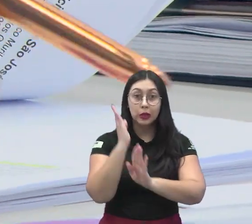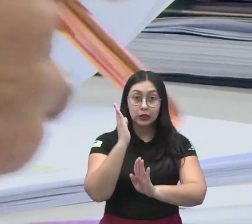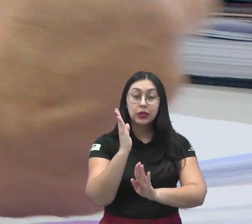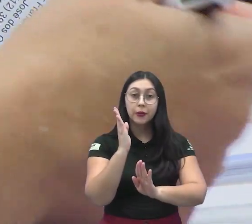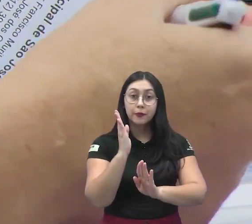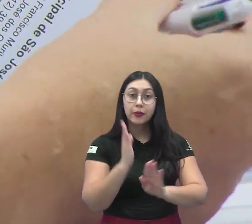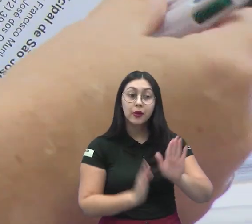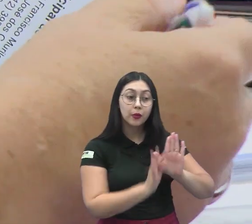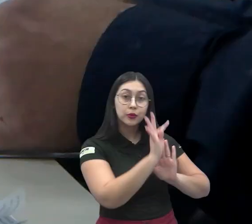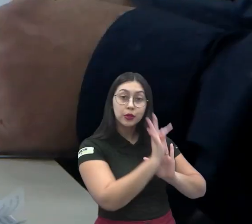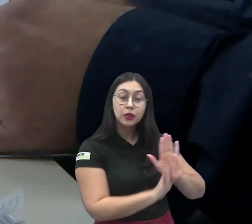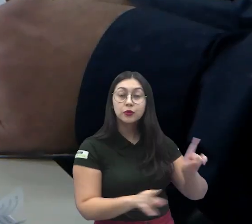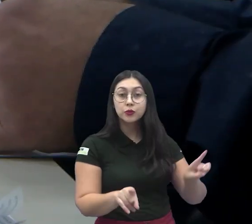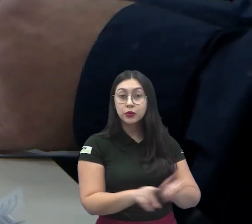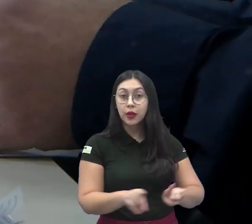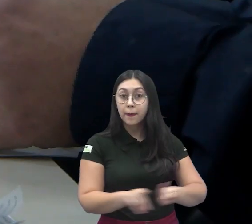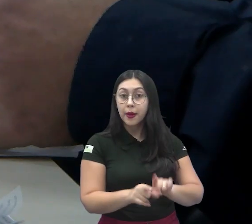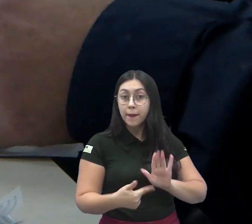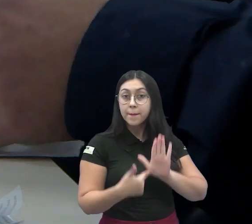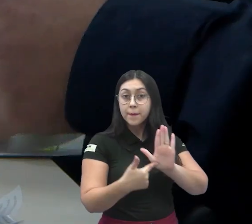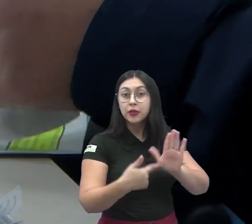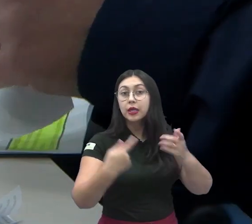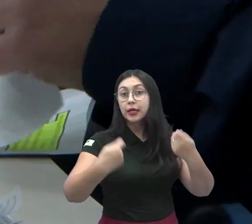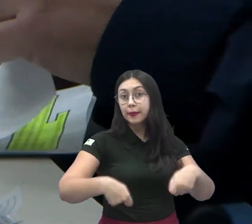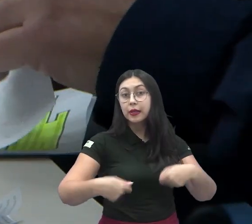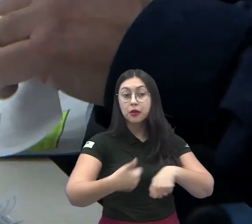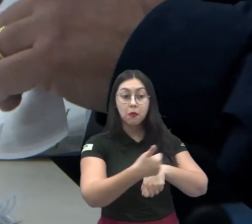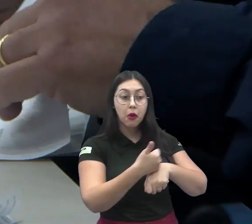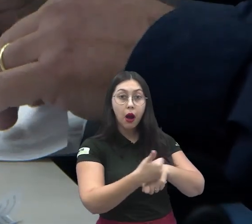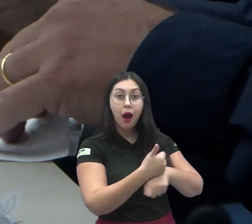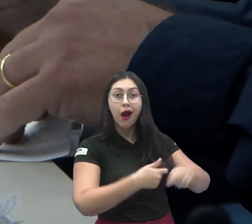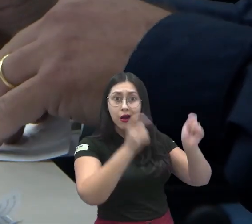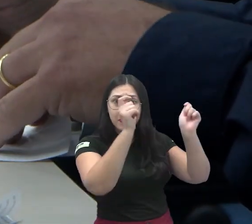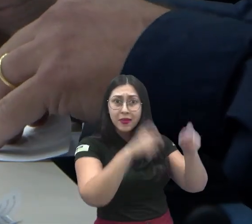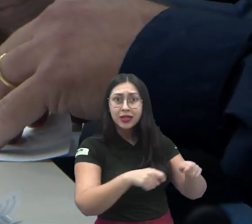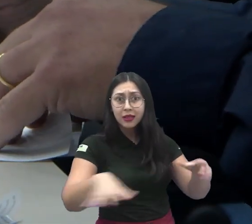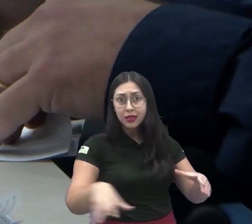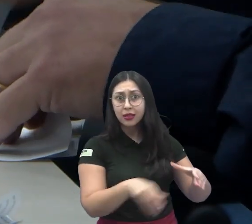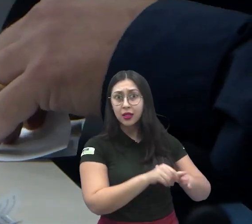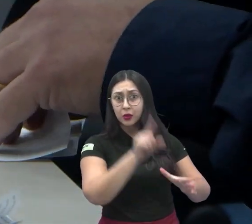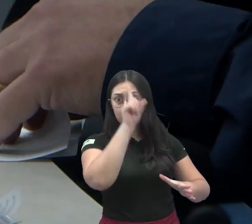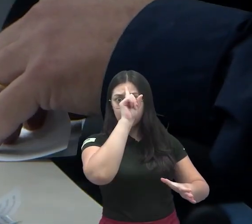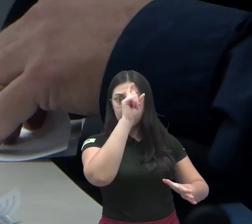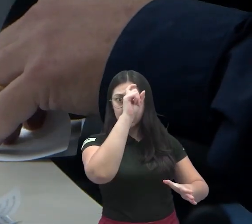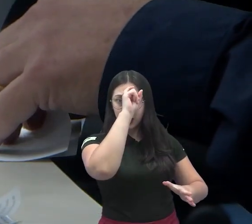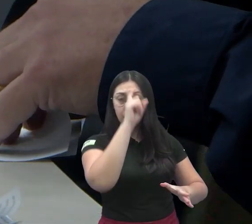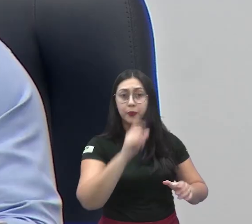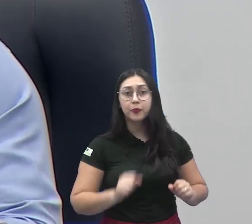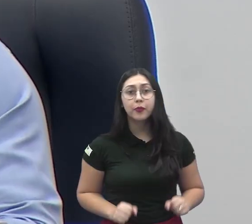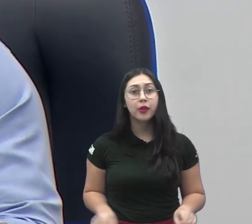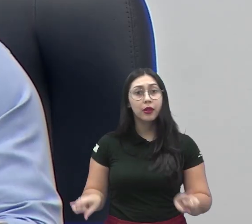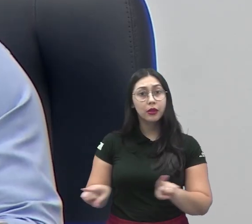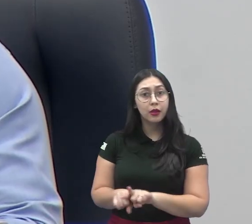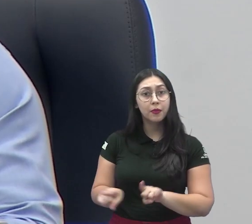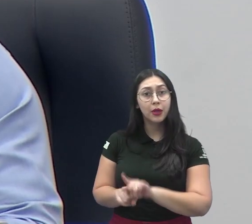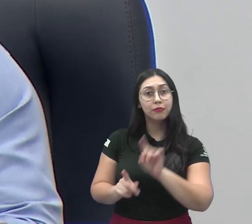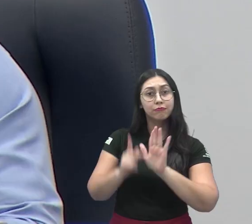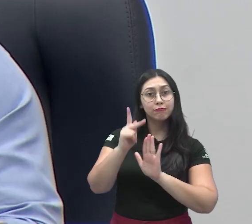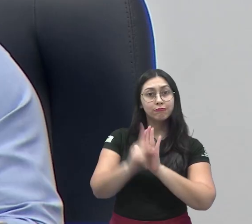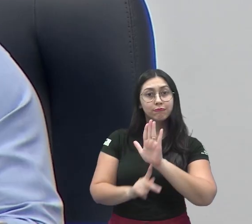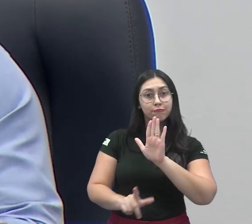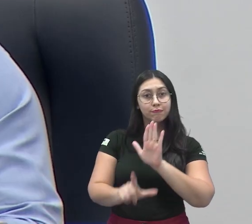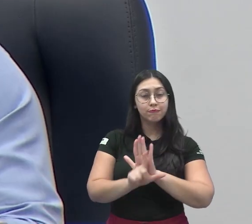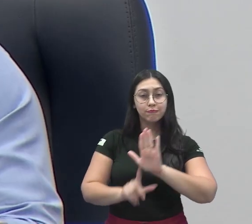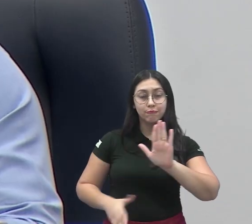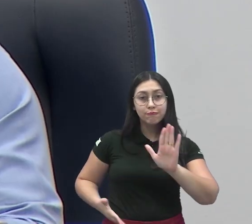de diagnóstico, a matéria também prevê a capacitação dos profissionais da rede municipal de saúde. Também recebeu o